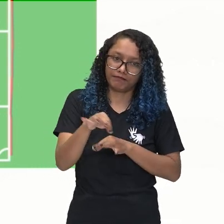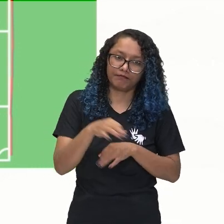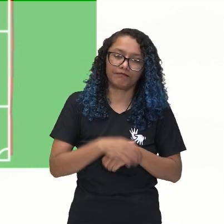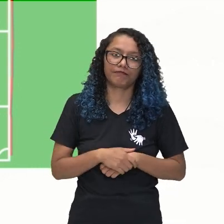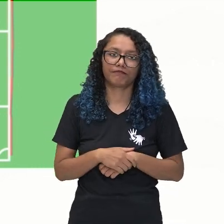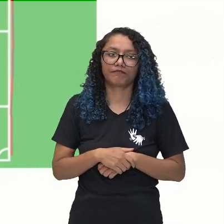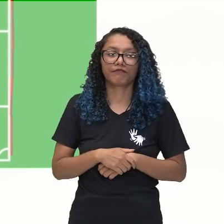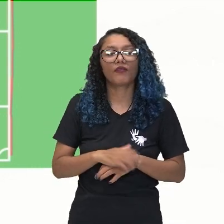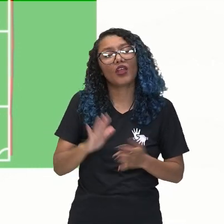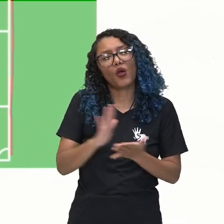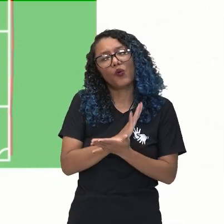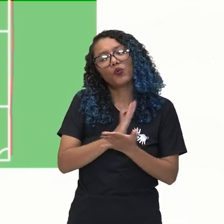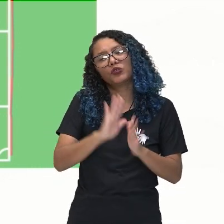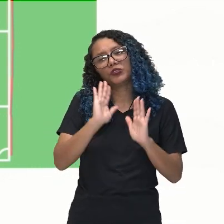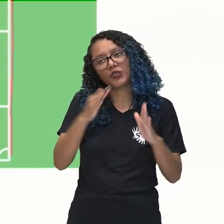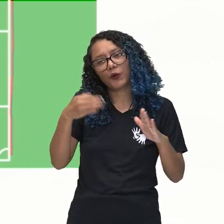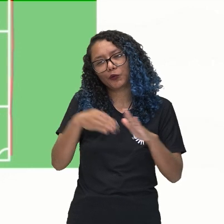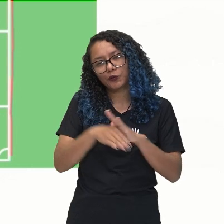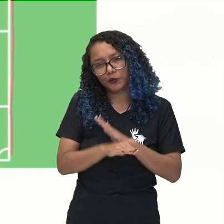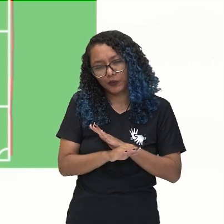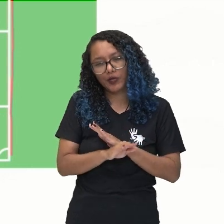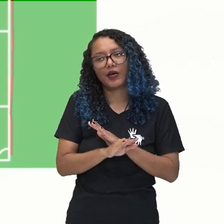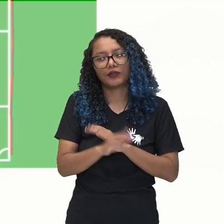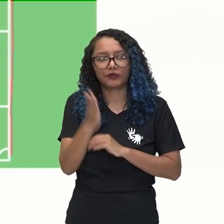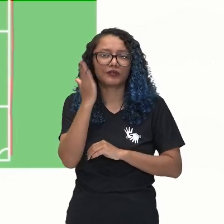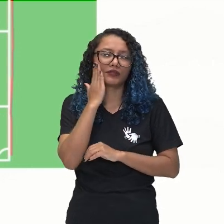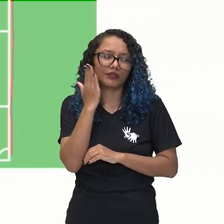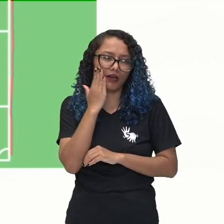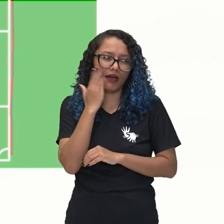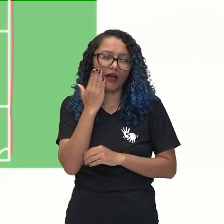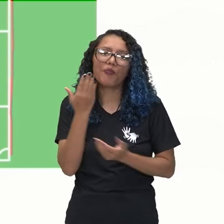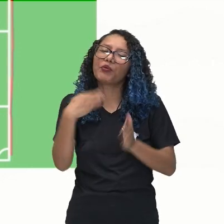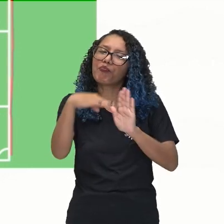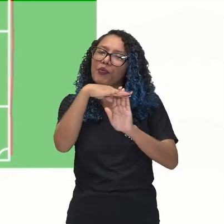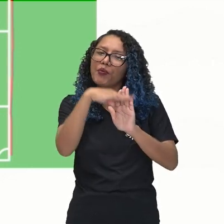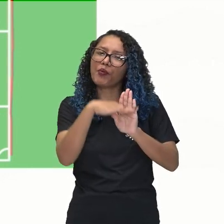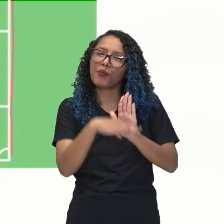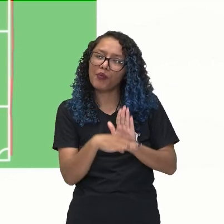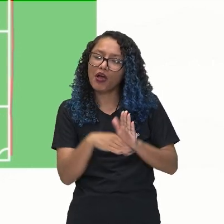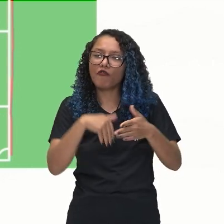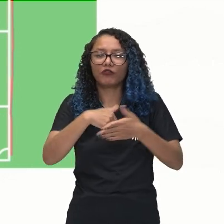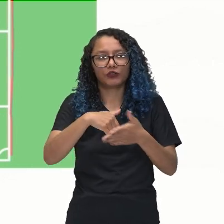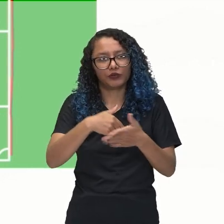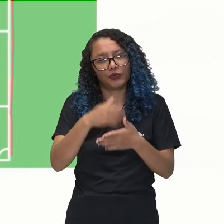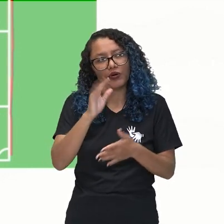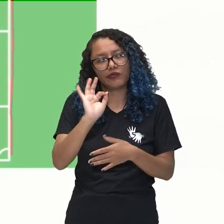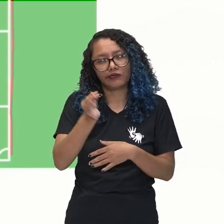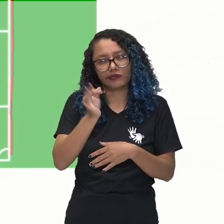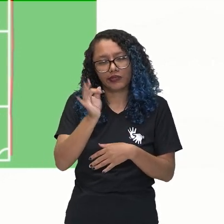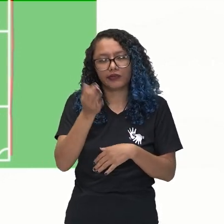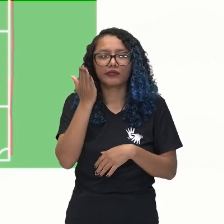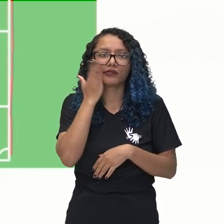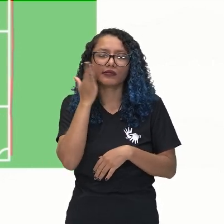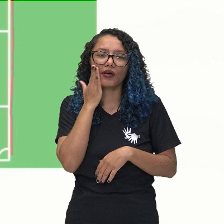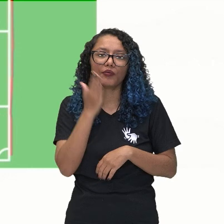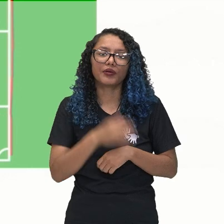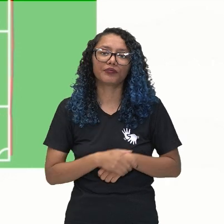já estão habituados a saber como funciona o jogo do futebol, sabem